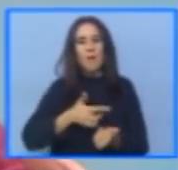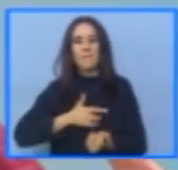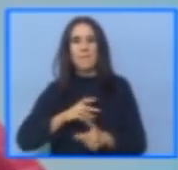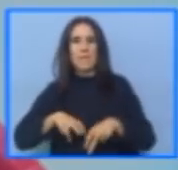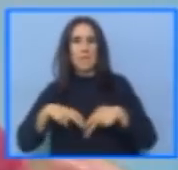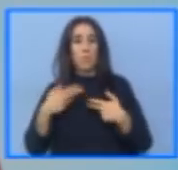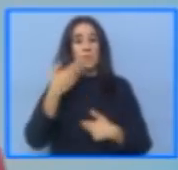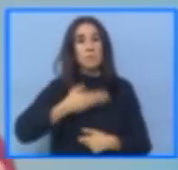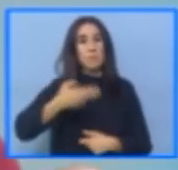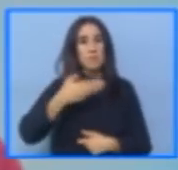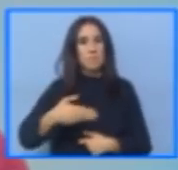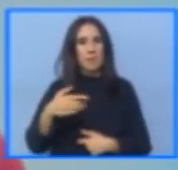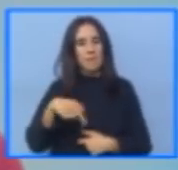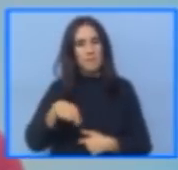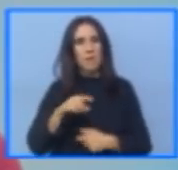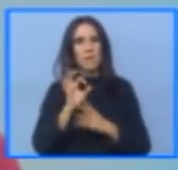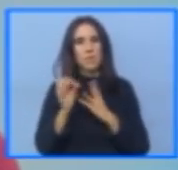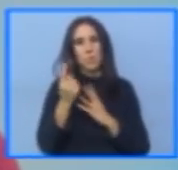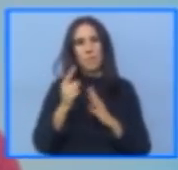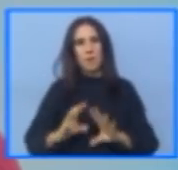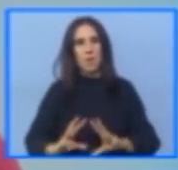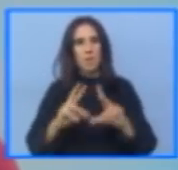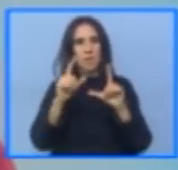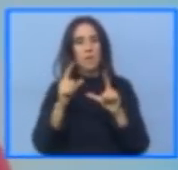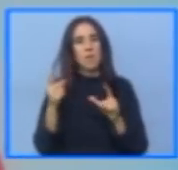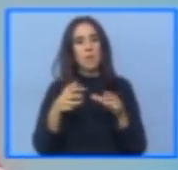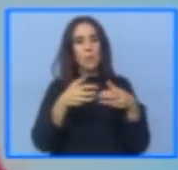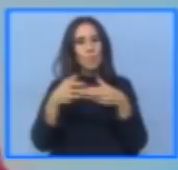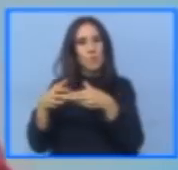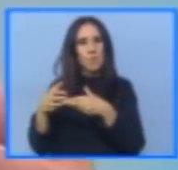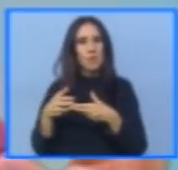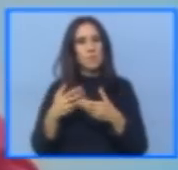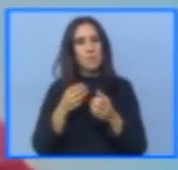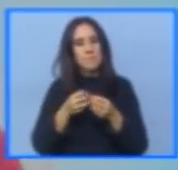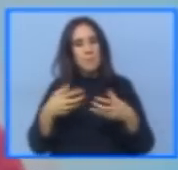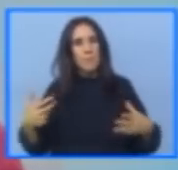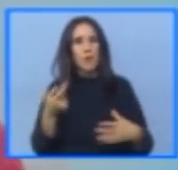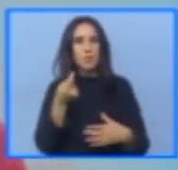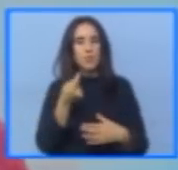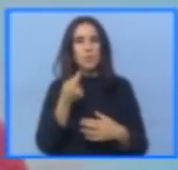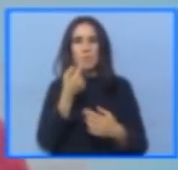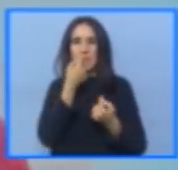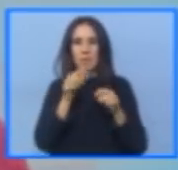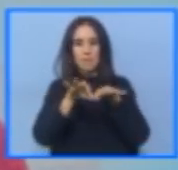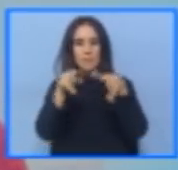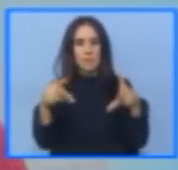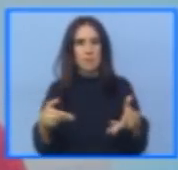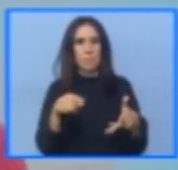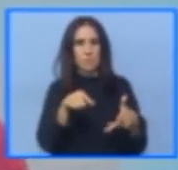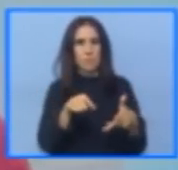iremos desenvolvendo uma destas características para que as comunidades também cresçam um pouco à imagem do presépio,